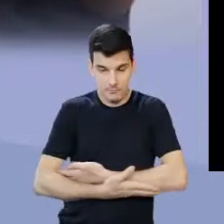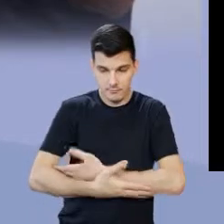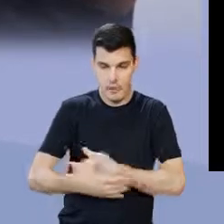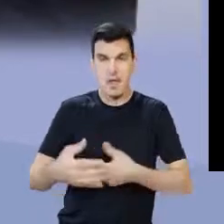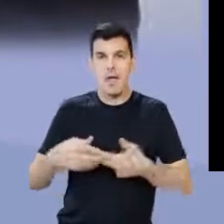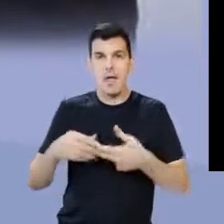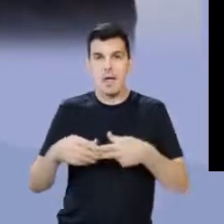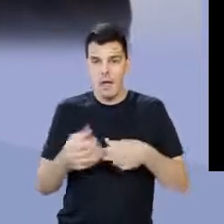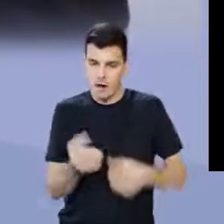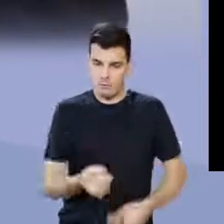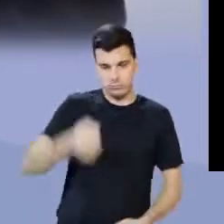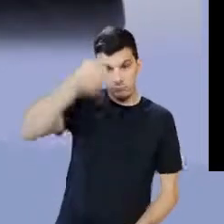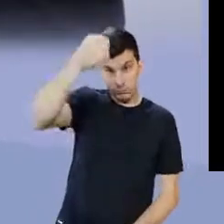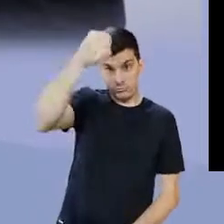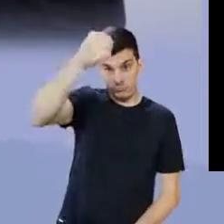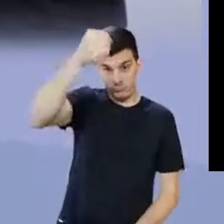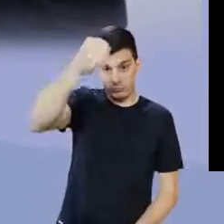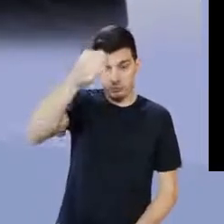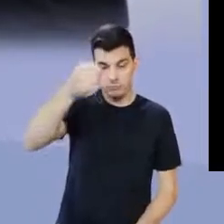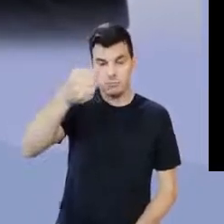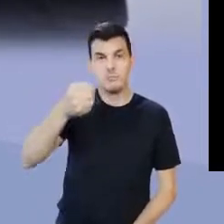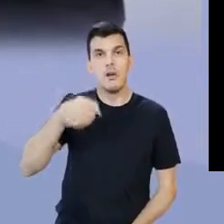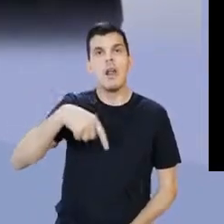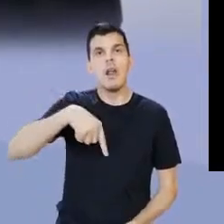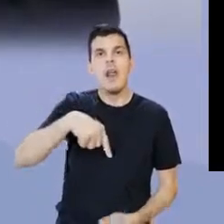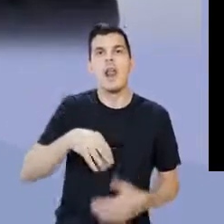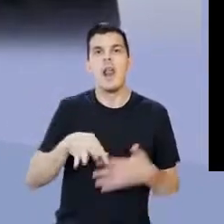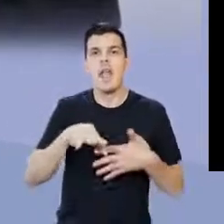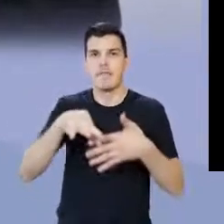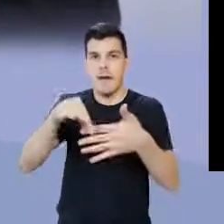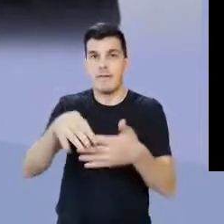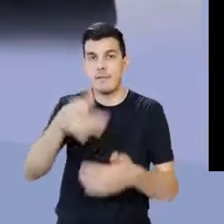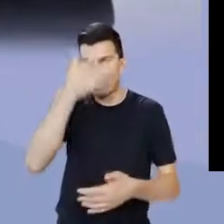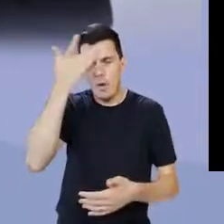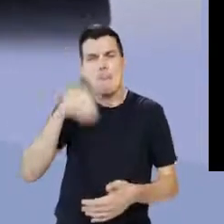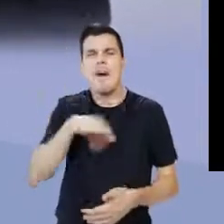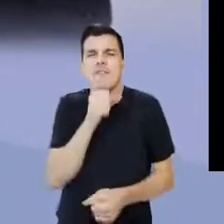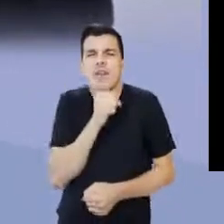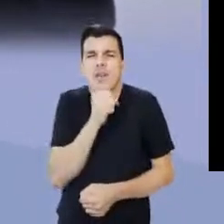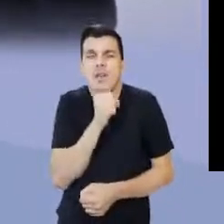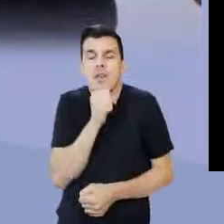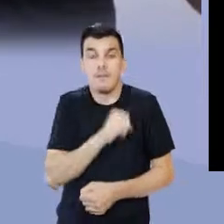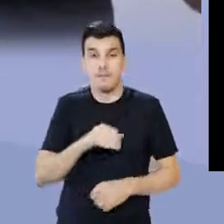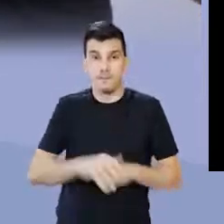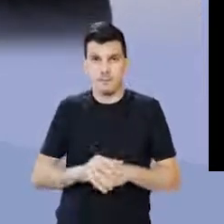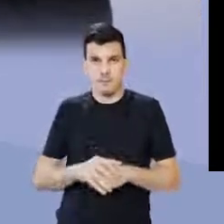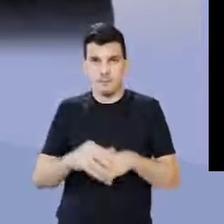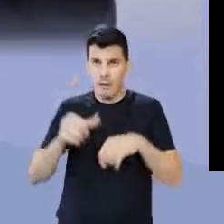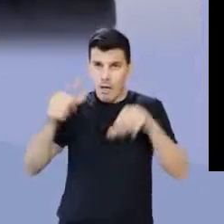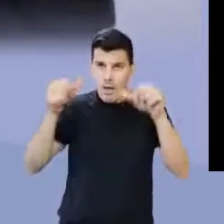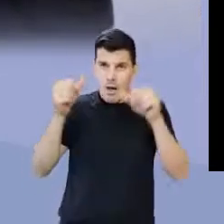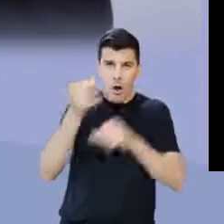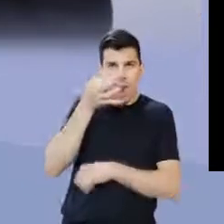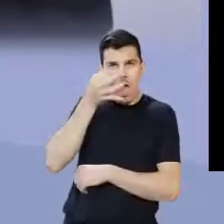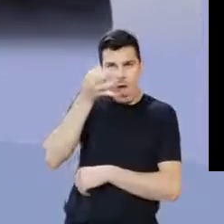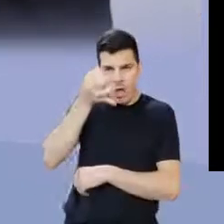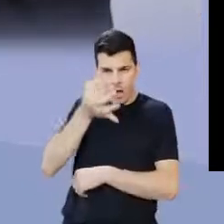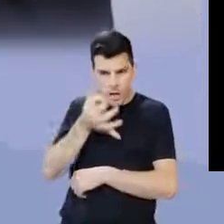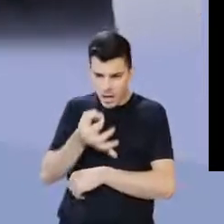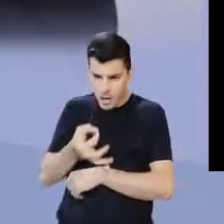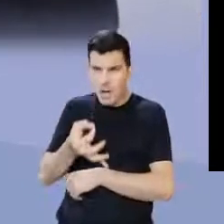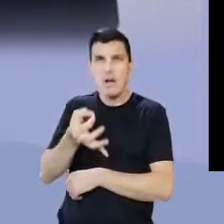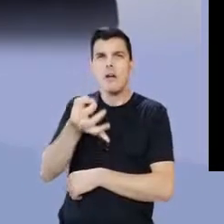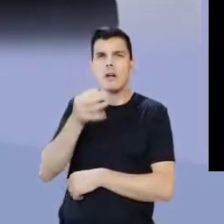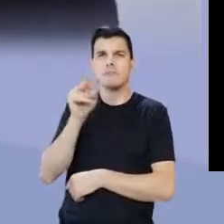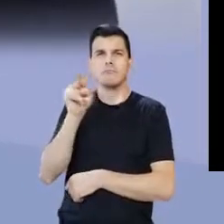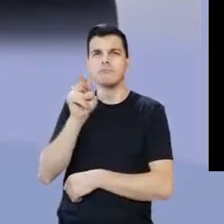pelas pernas, pelos pezinhos, e levava até os mais velhos. Esses mais velhos analisavam o menino lá no